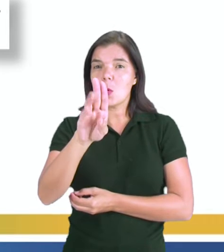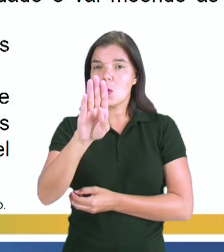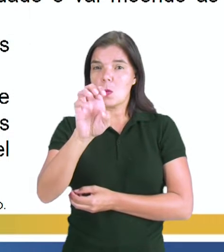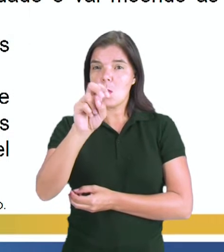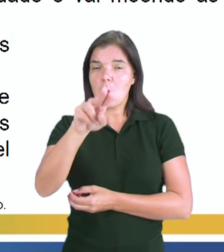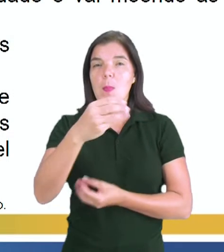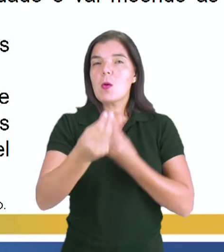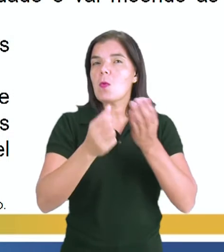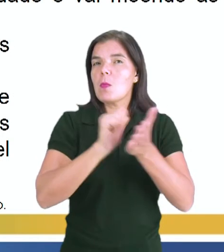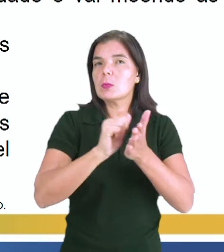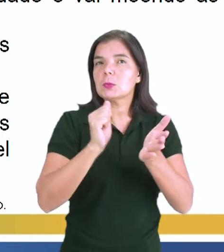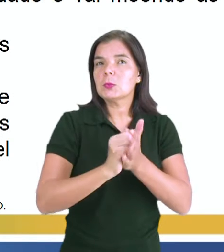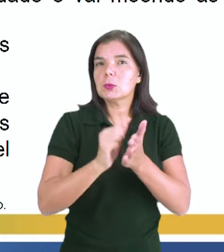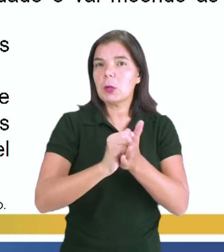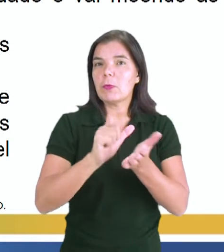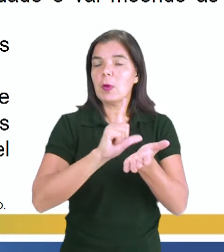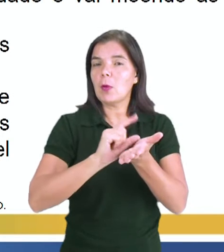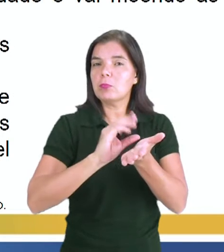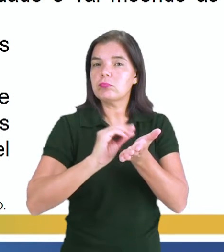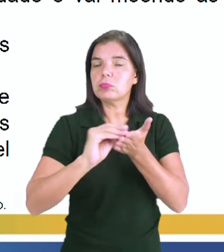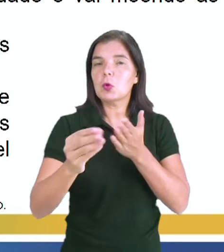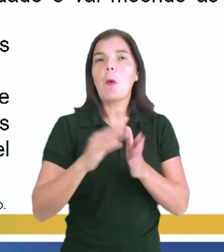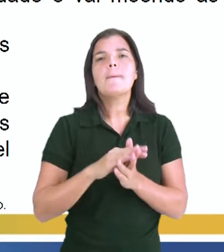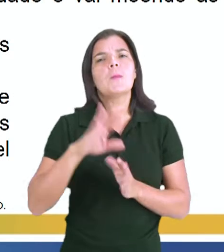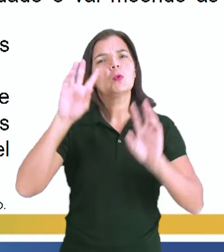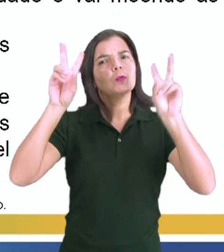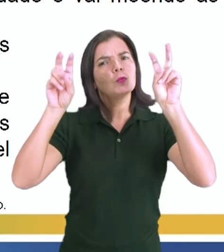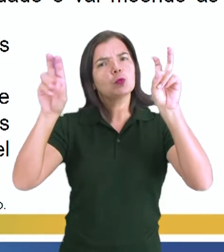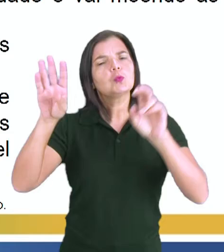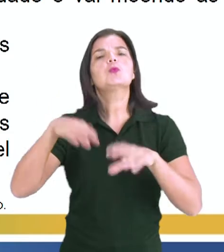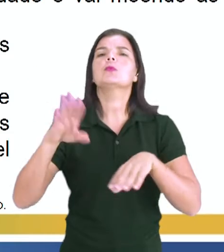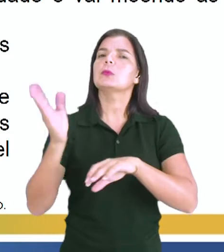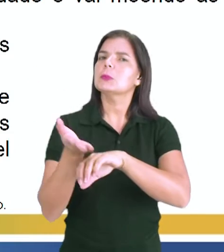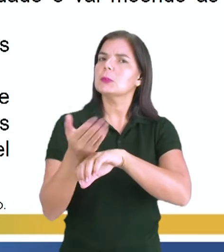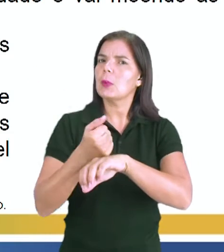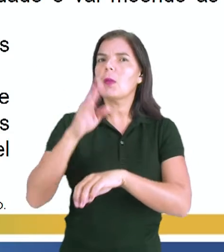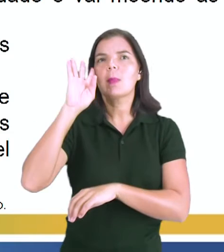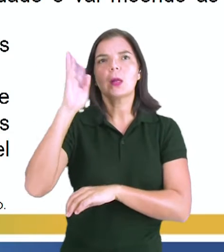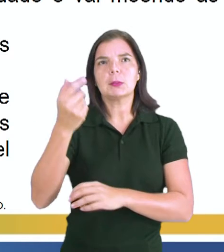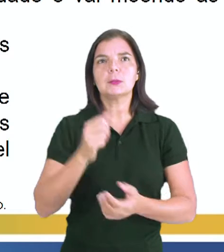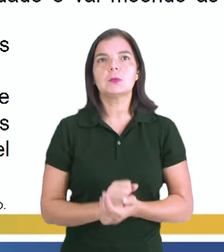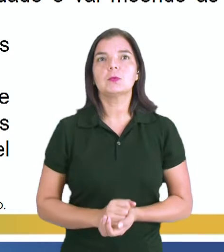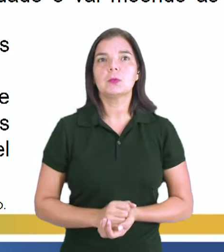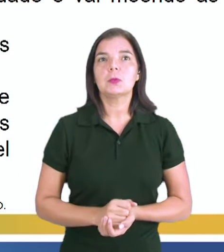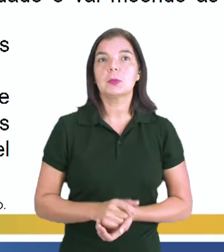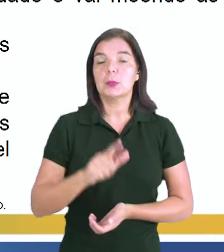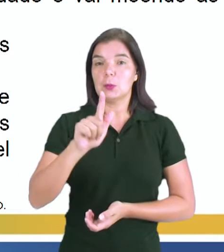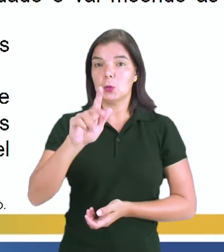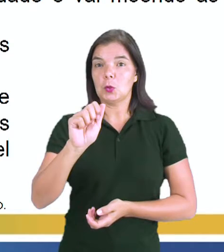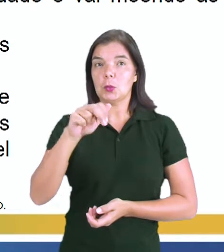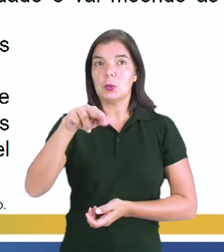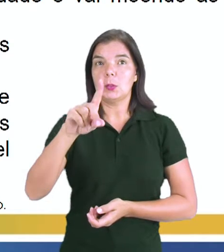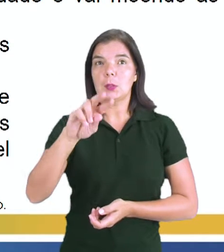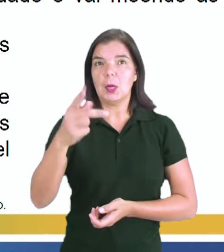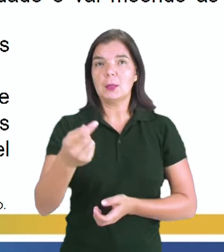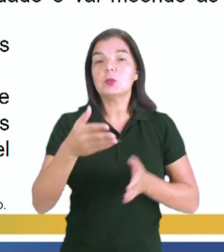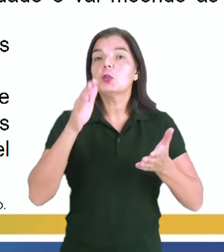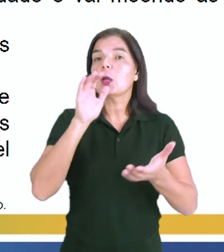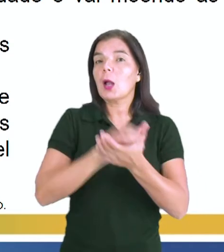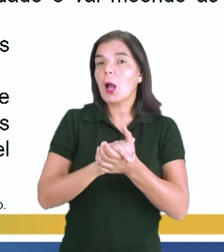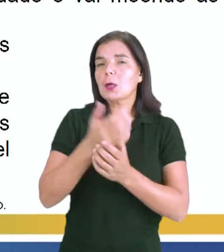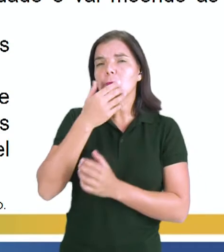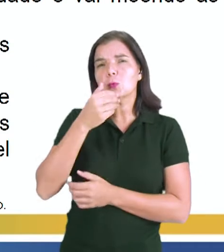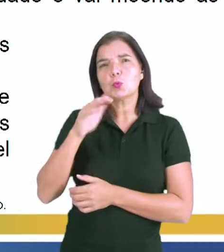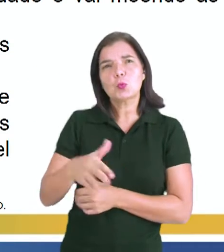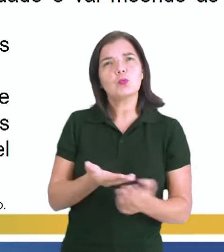do seu artigo. Muito cedo para decidir. Rubem Alves. Gandhi se casou menino. Foi